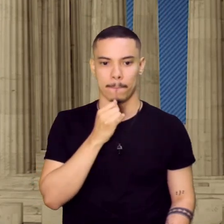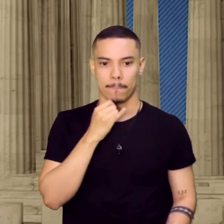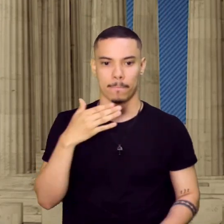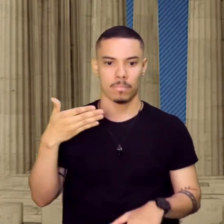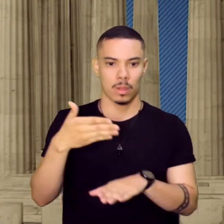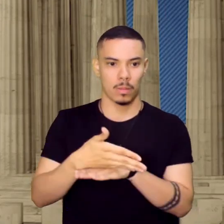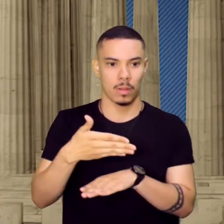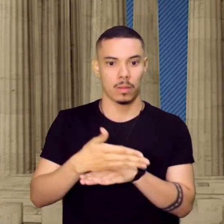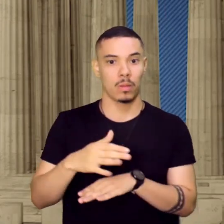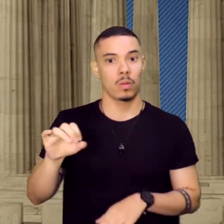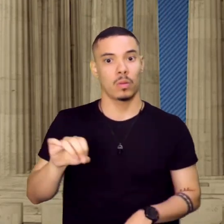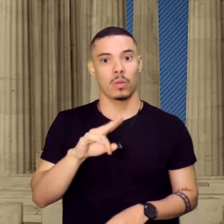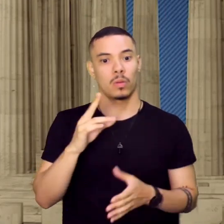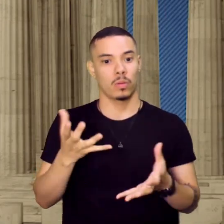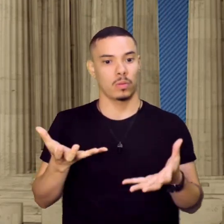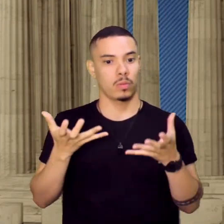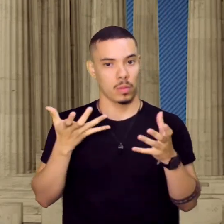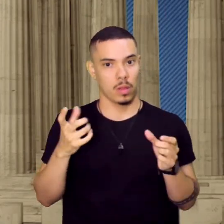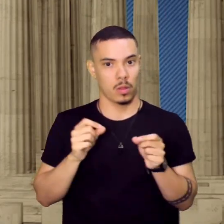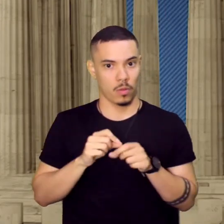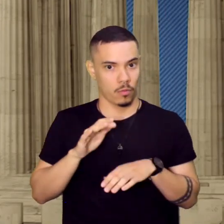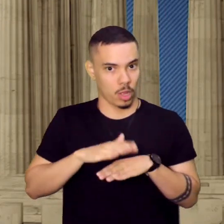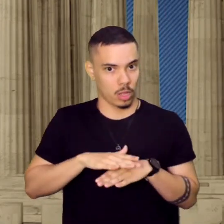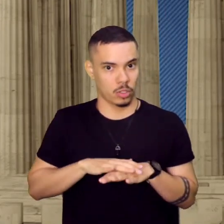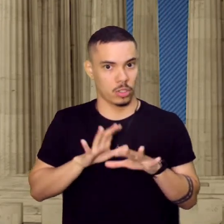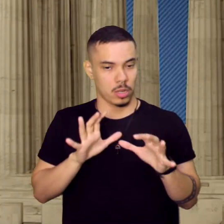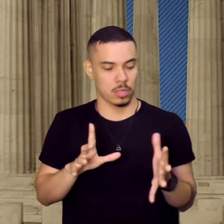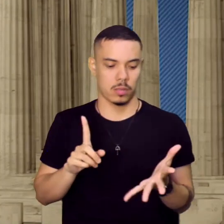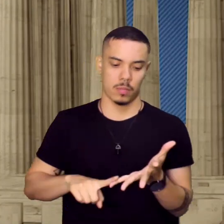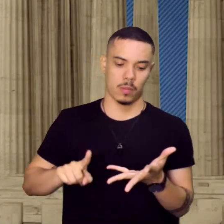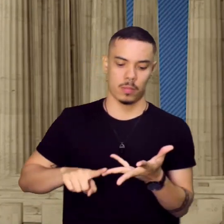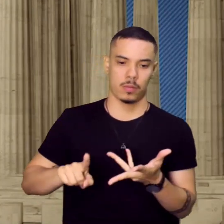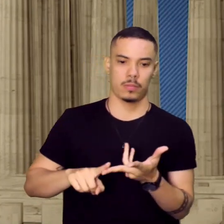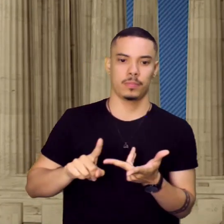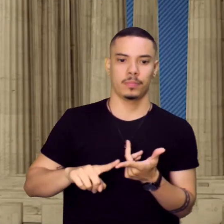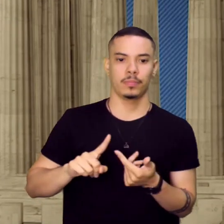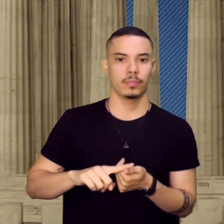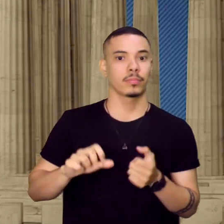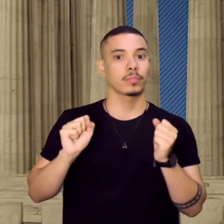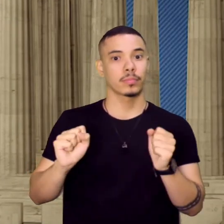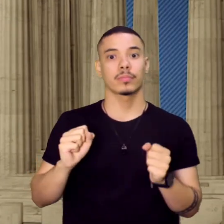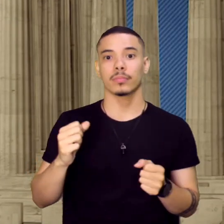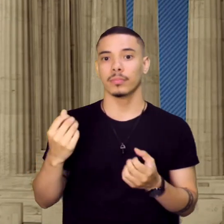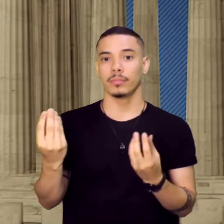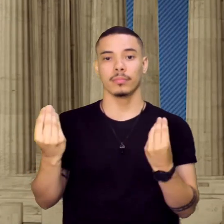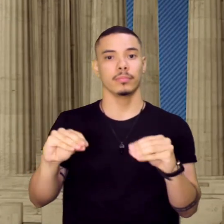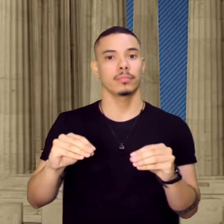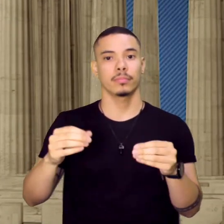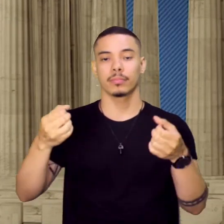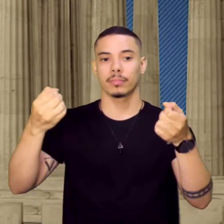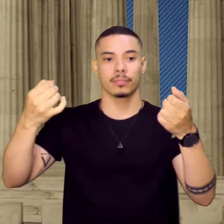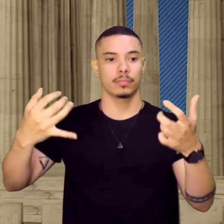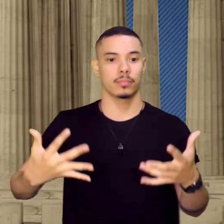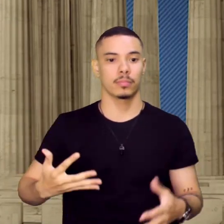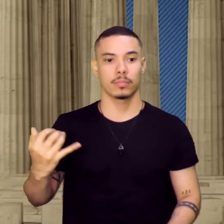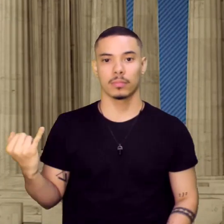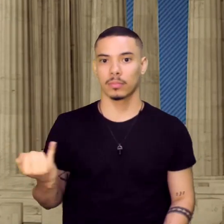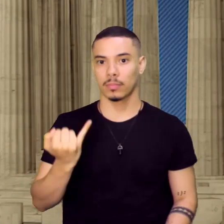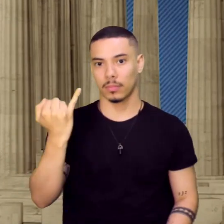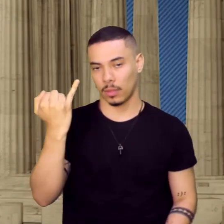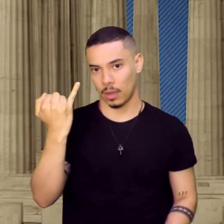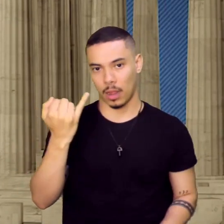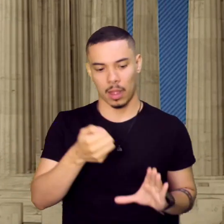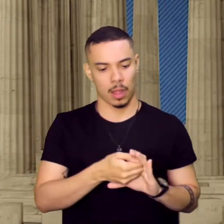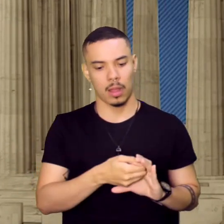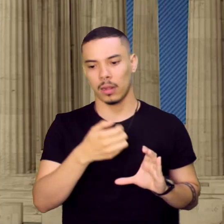participava eu quero participar eu agir assim assim assim então coloca né pode colocar a importância tá quase características de